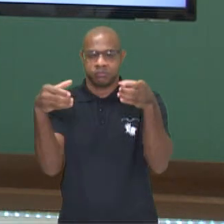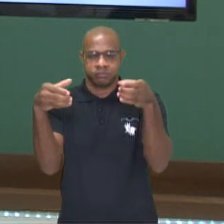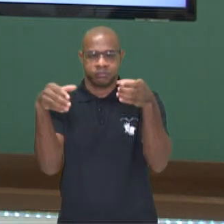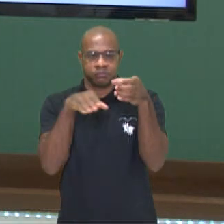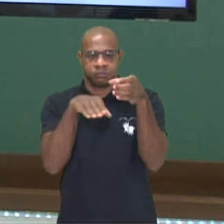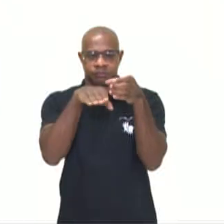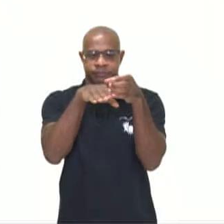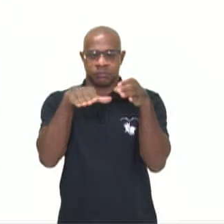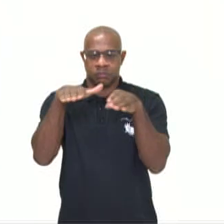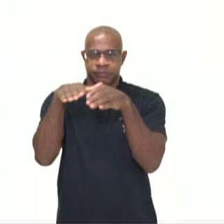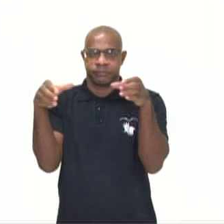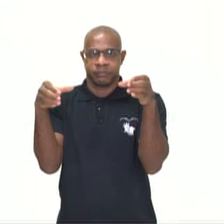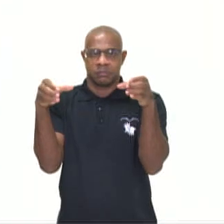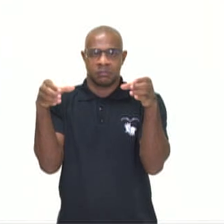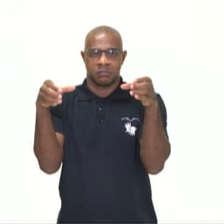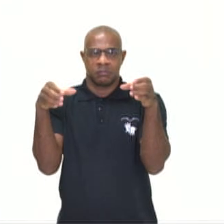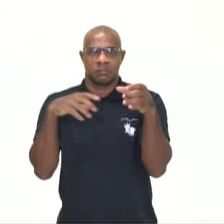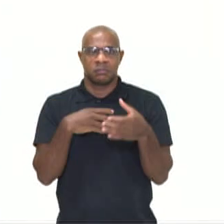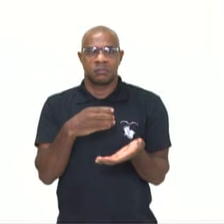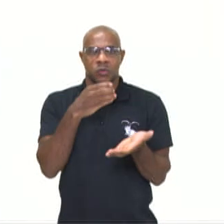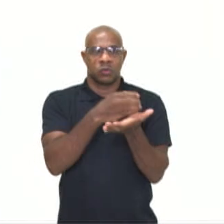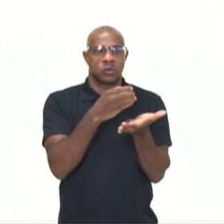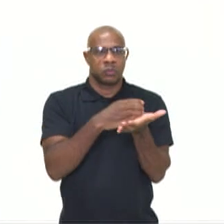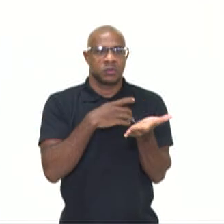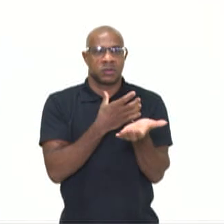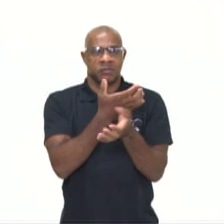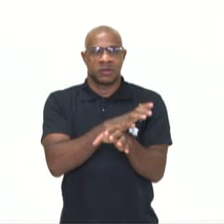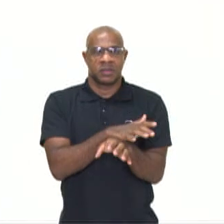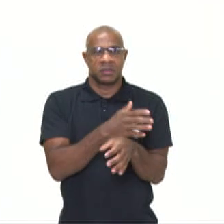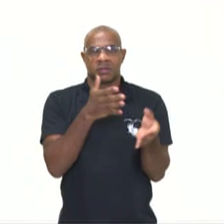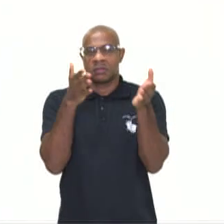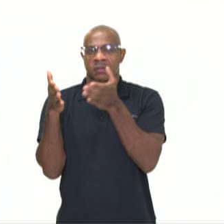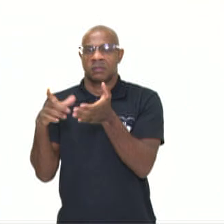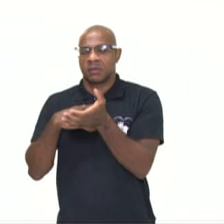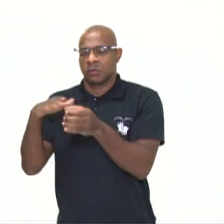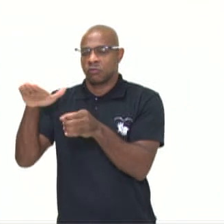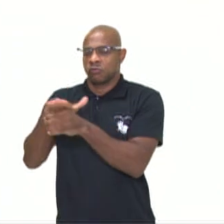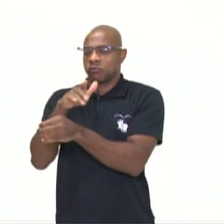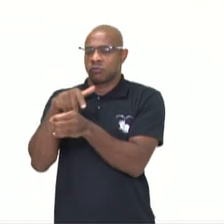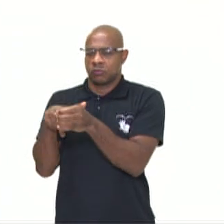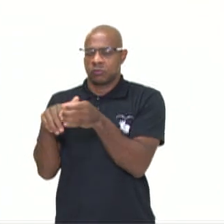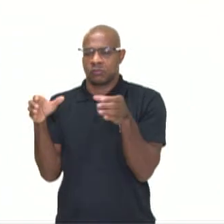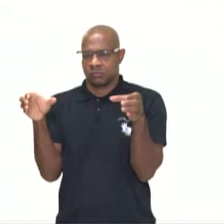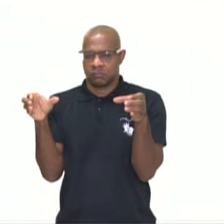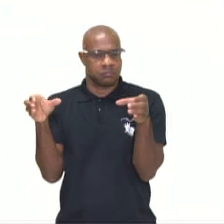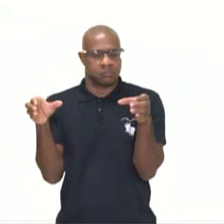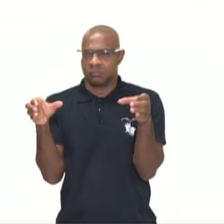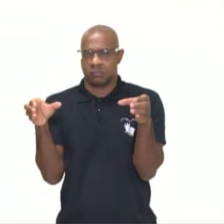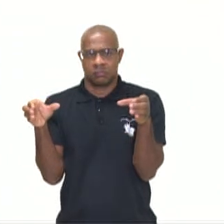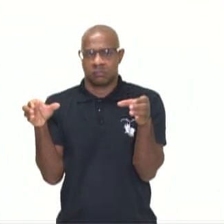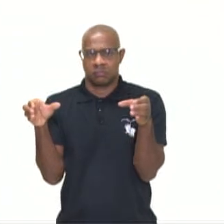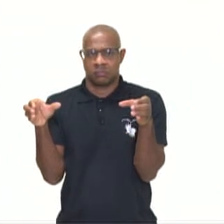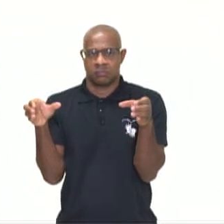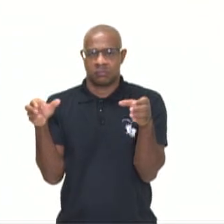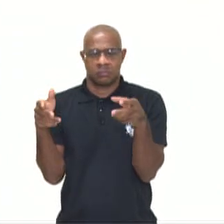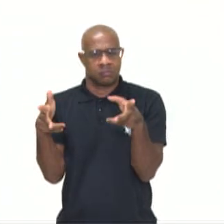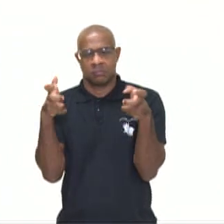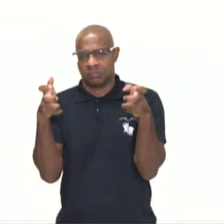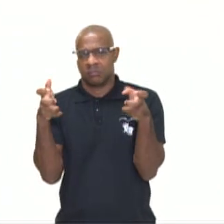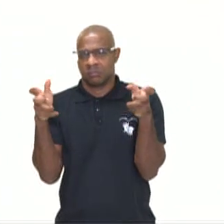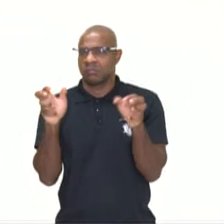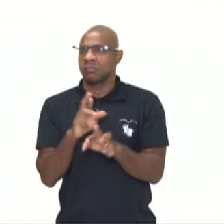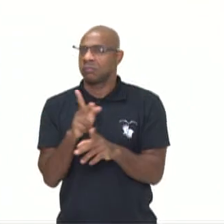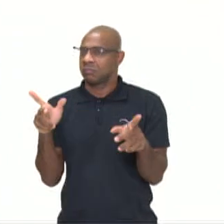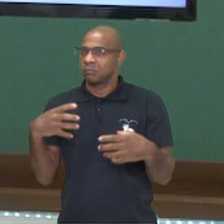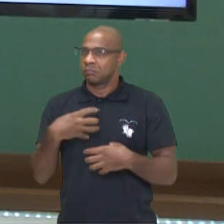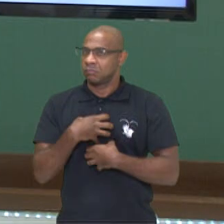e nós temos a legenda: o copo está vazio, no outro o copo está cheio. A sua atitude faz a